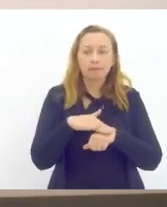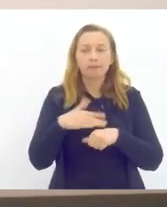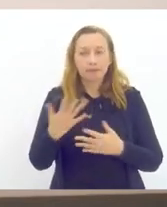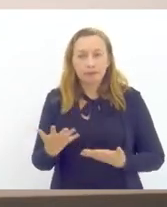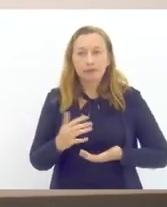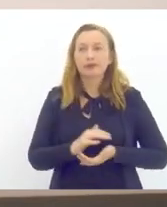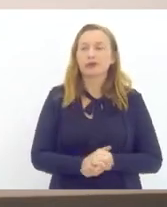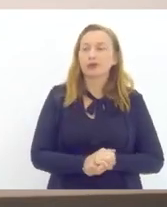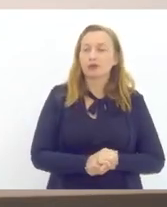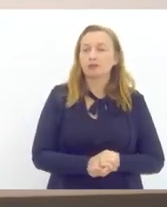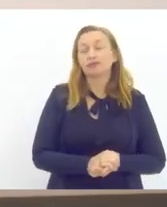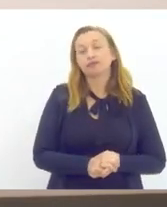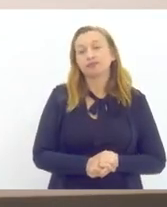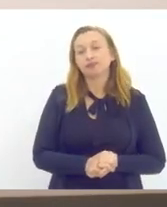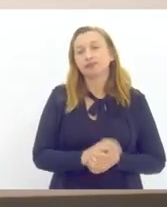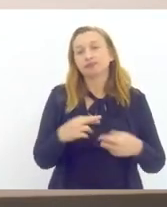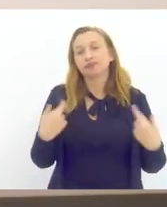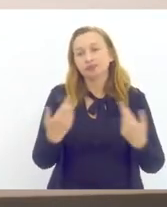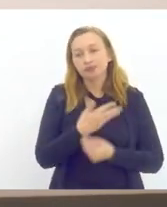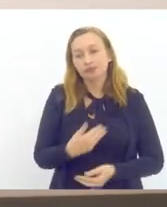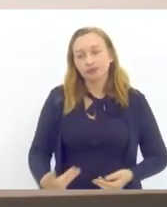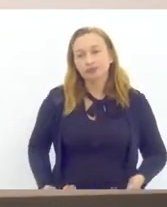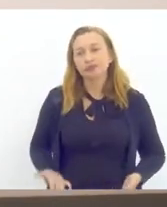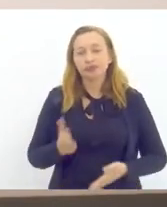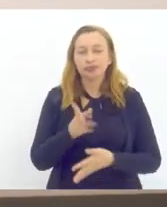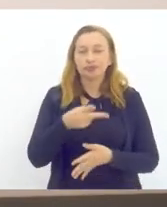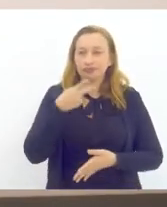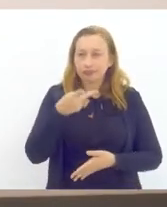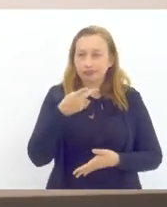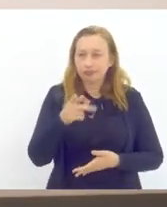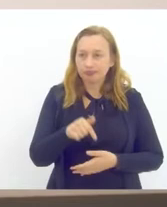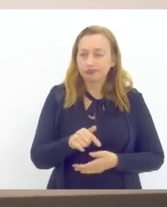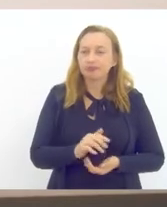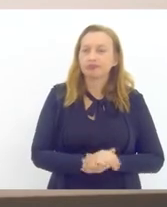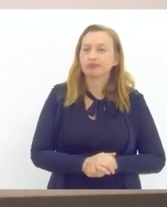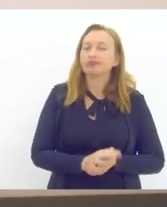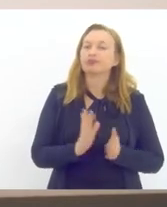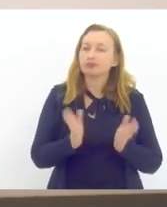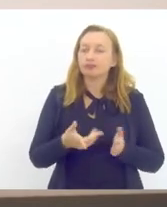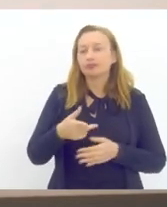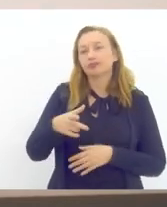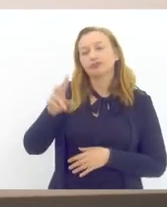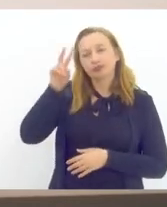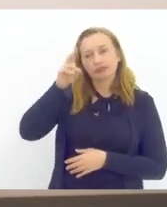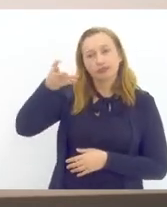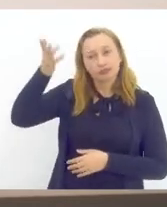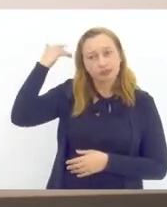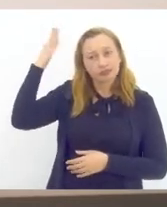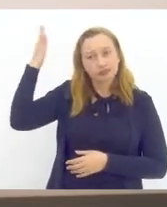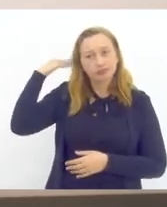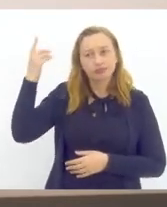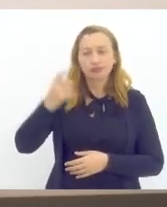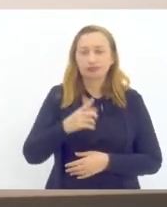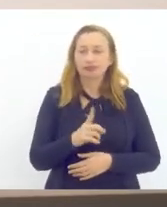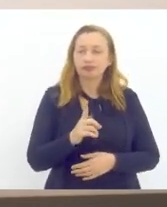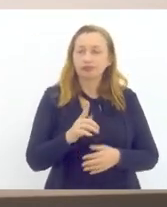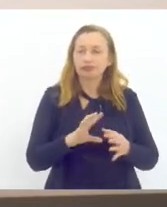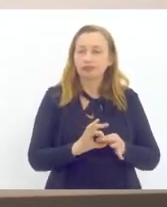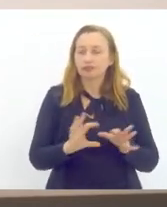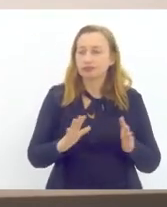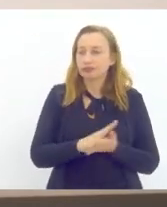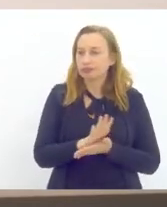interpretação. Sem falar que as audiências públicas, como já foi dito aqui, hoje, na segunda-feira passada, essas audiências não têm caráter deliberativo